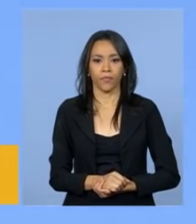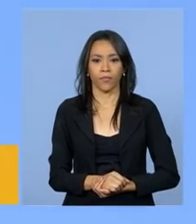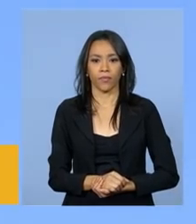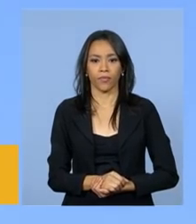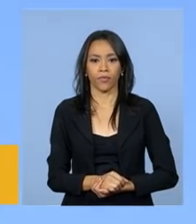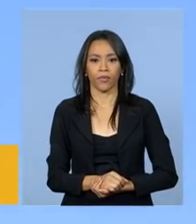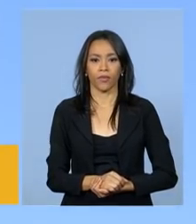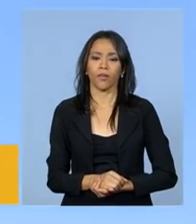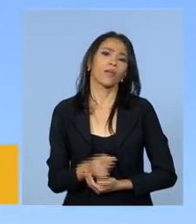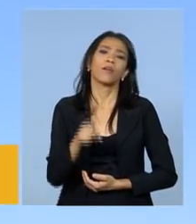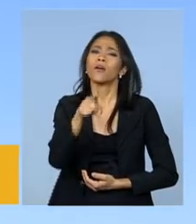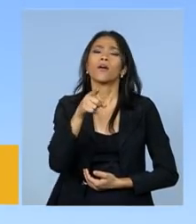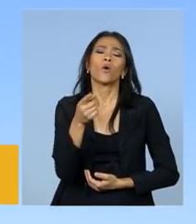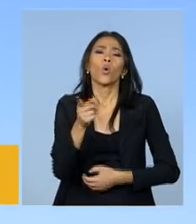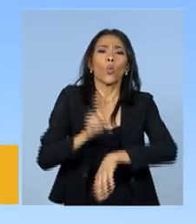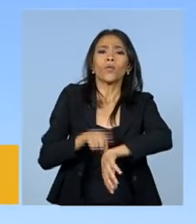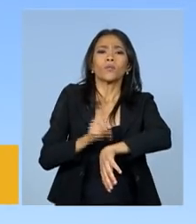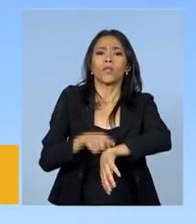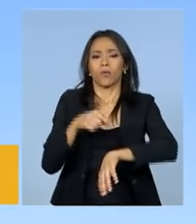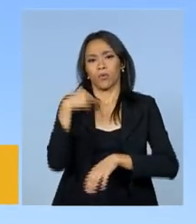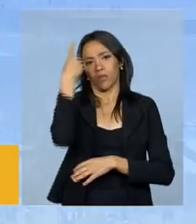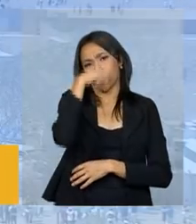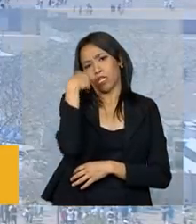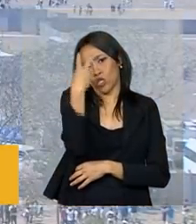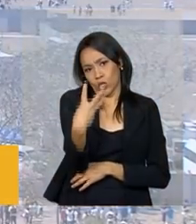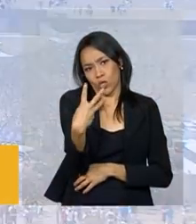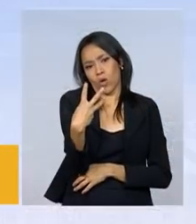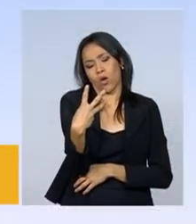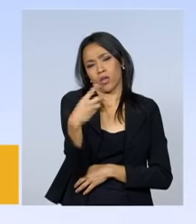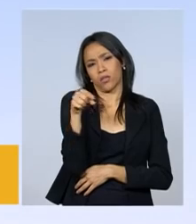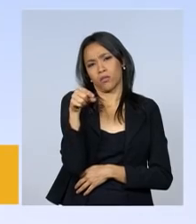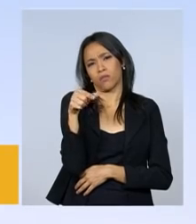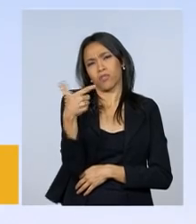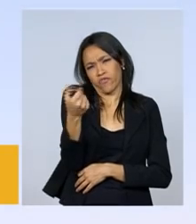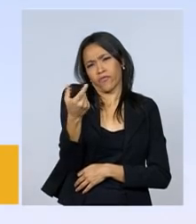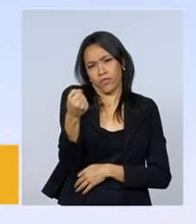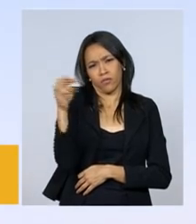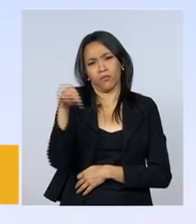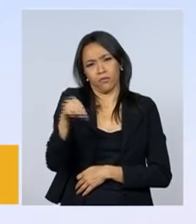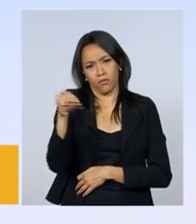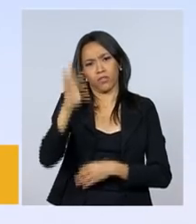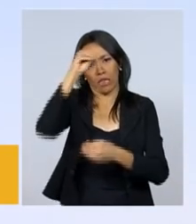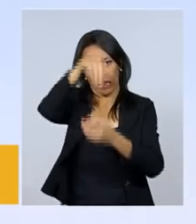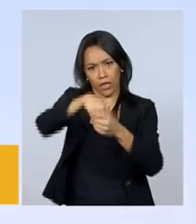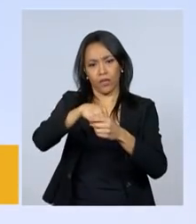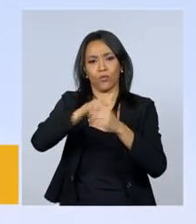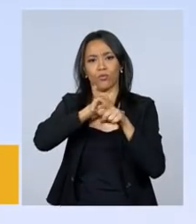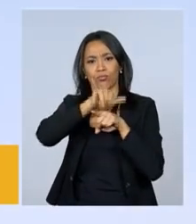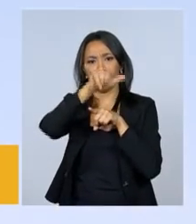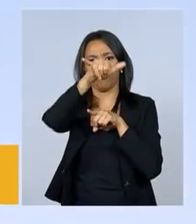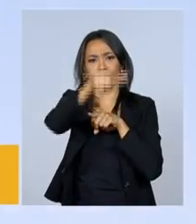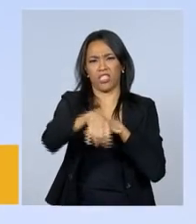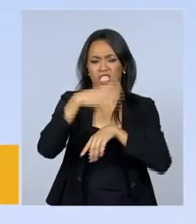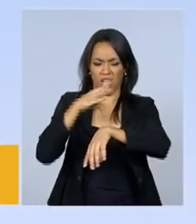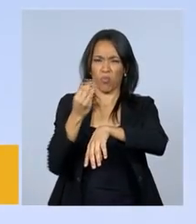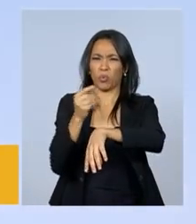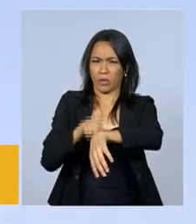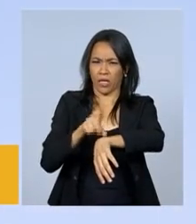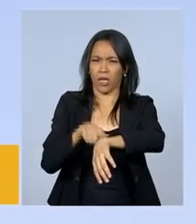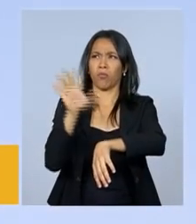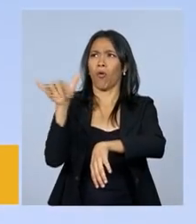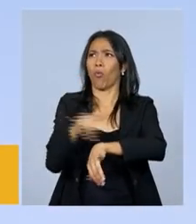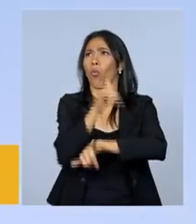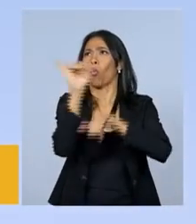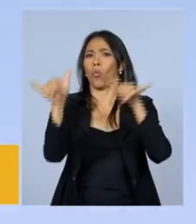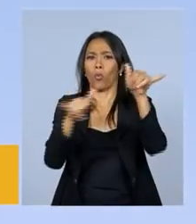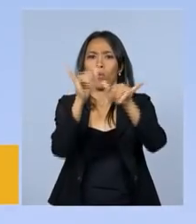Tem autonomia de quanto tempo, assim? 3 horas e 20. 3 horas e 20 com o piloto a bordo. E eles já estão há bastante tempo. Mas